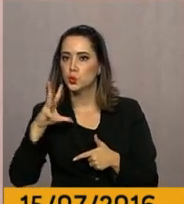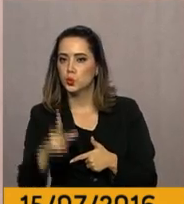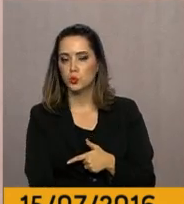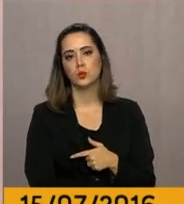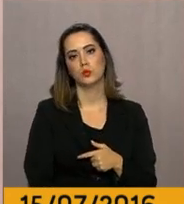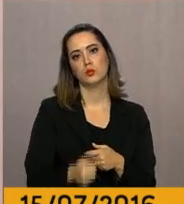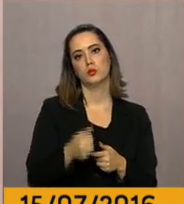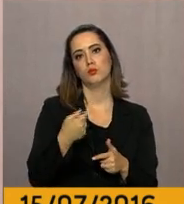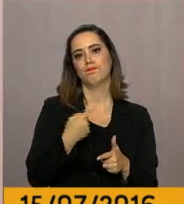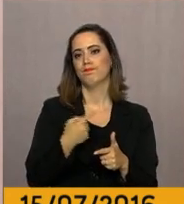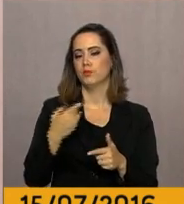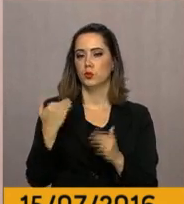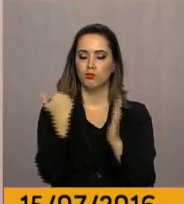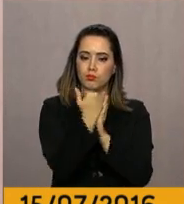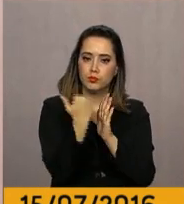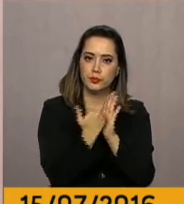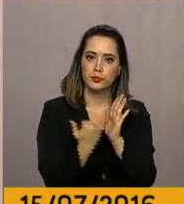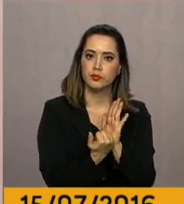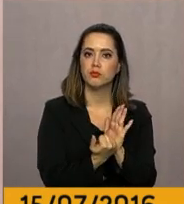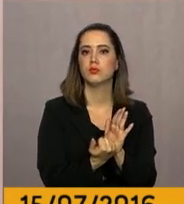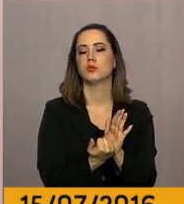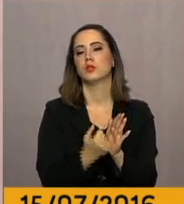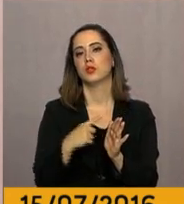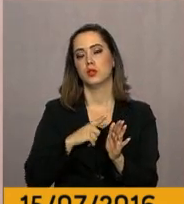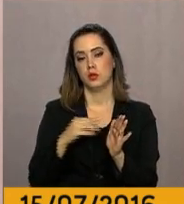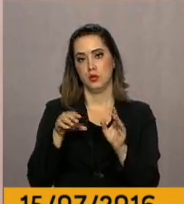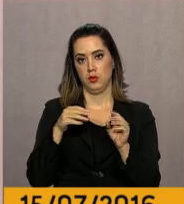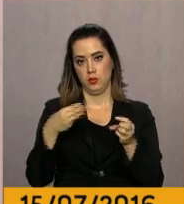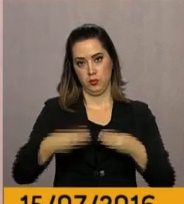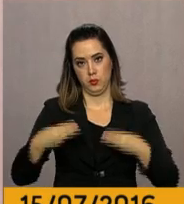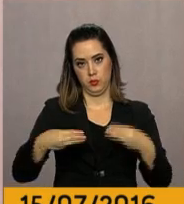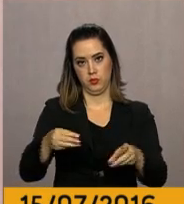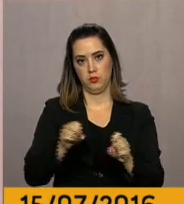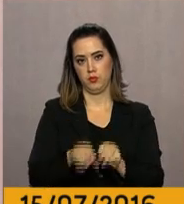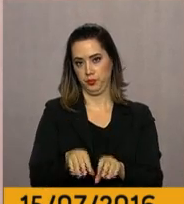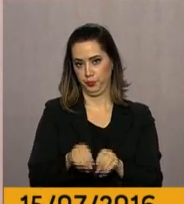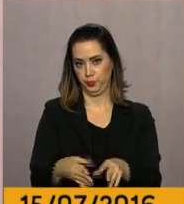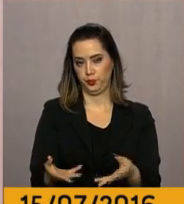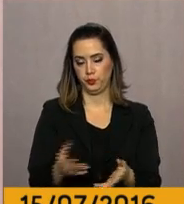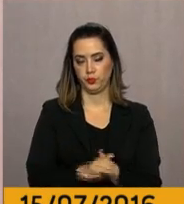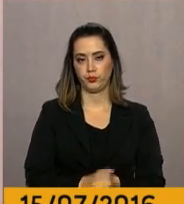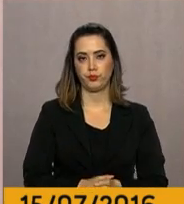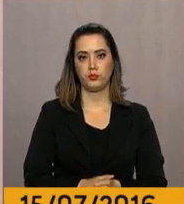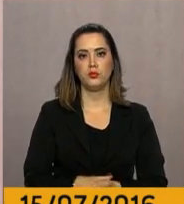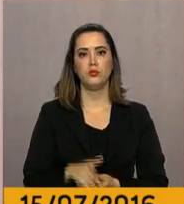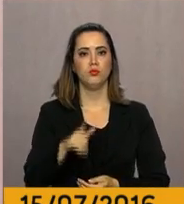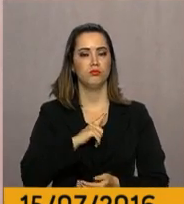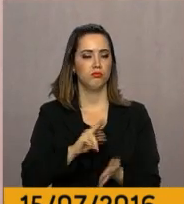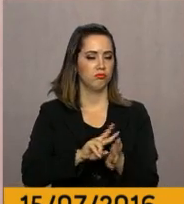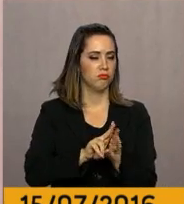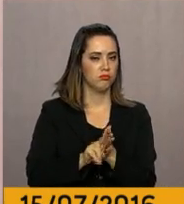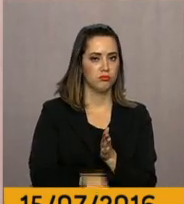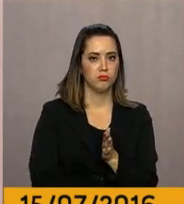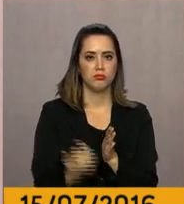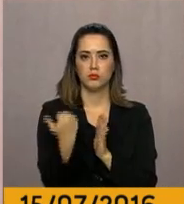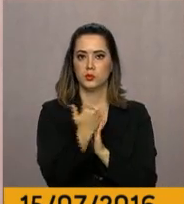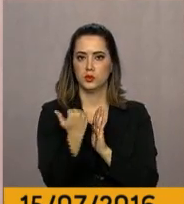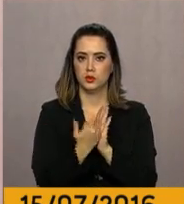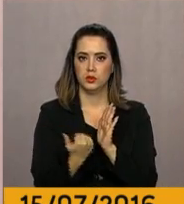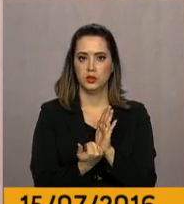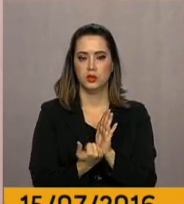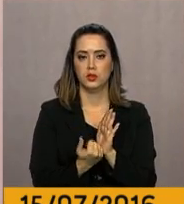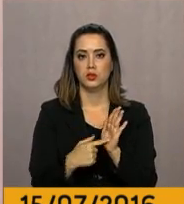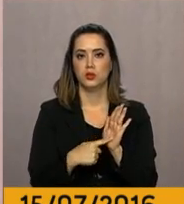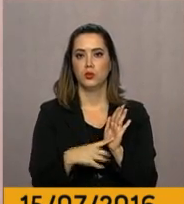e programas do Ministério da Educação. Alguns projetos e programas com orçamento